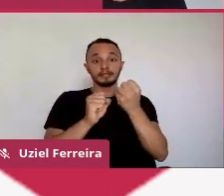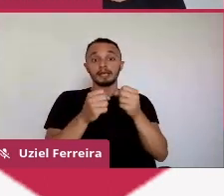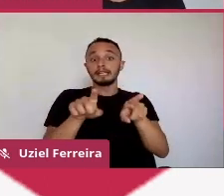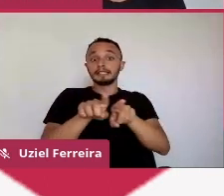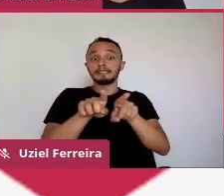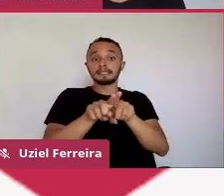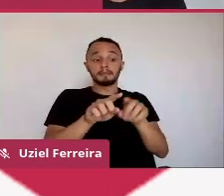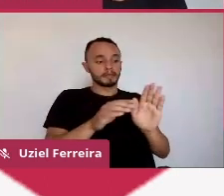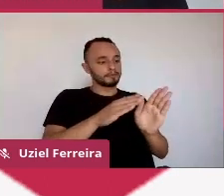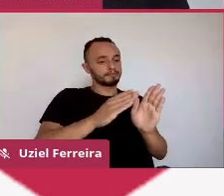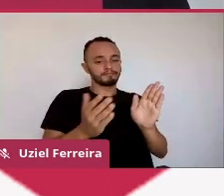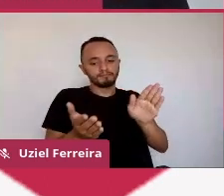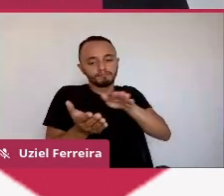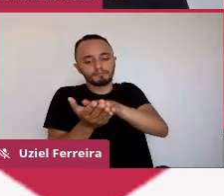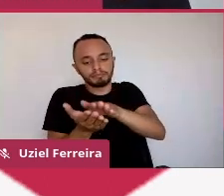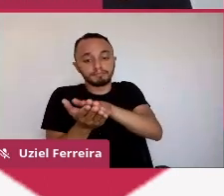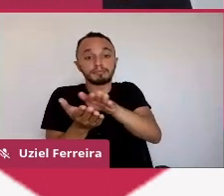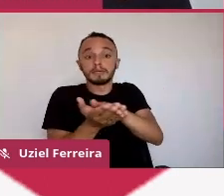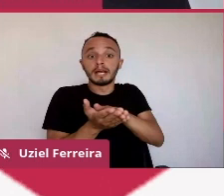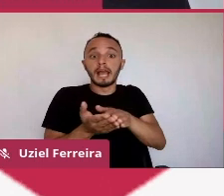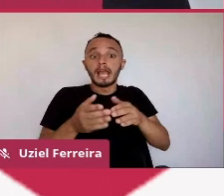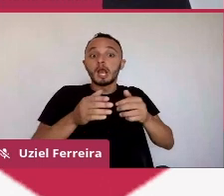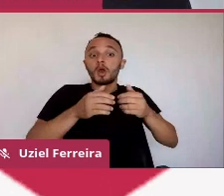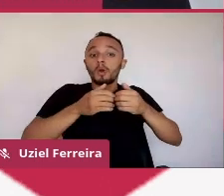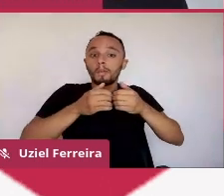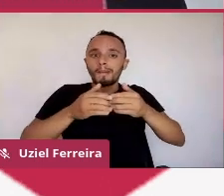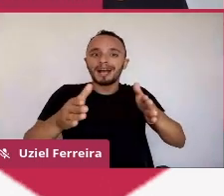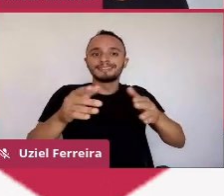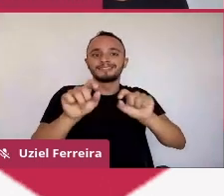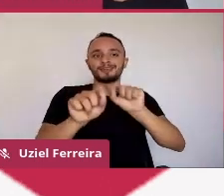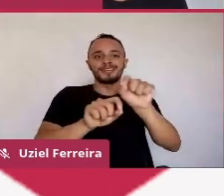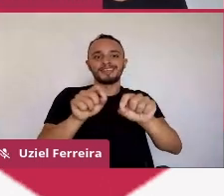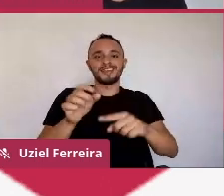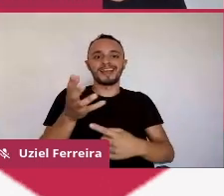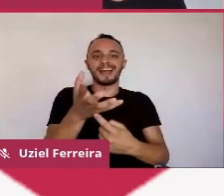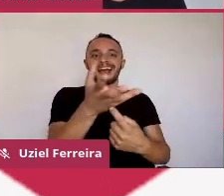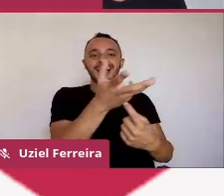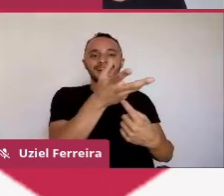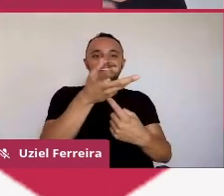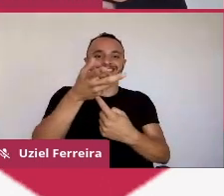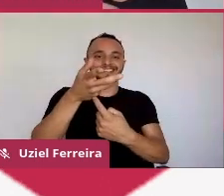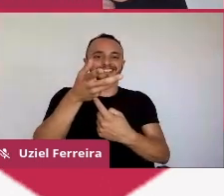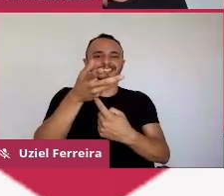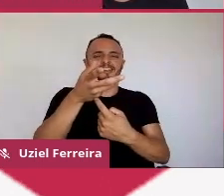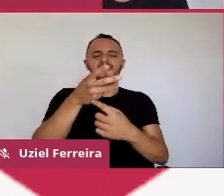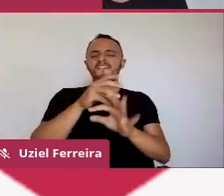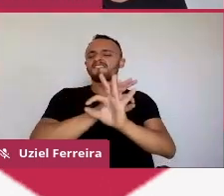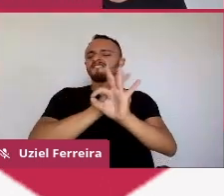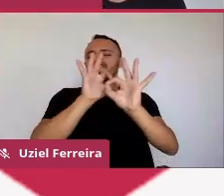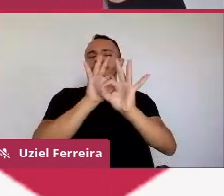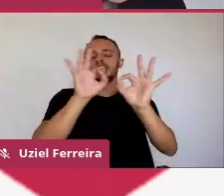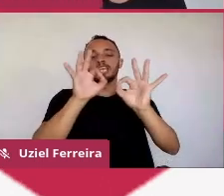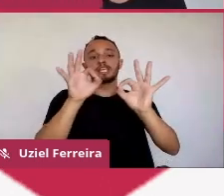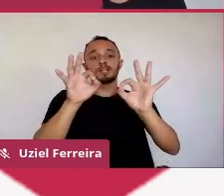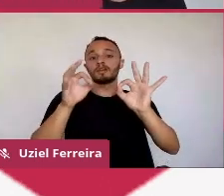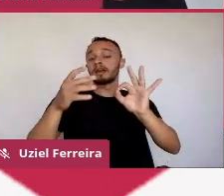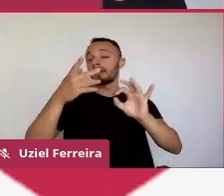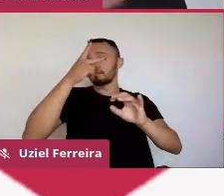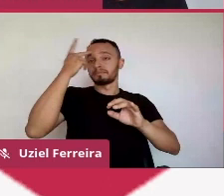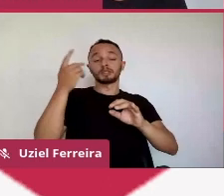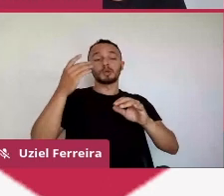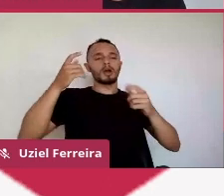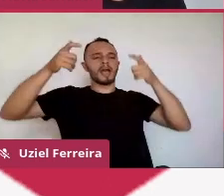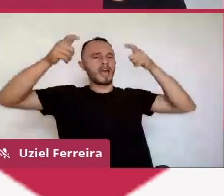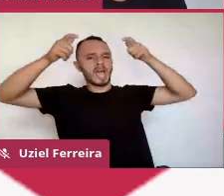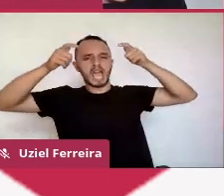de expressão artística. E a gravura passa a ser um objeto de luxo, ela passa a ser consumida por nobres, por reis,